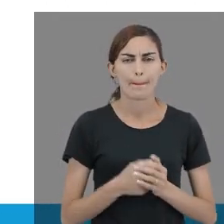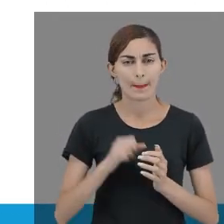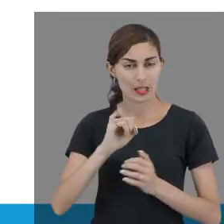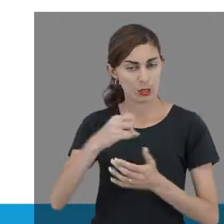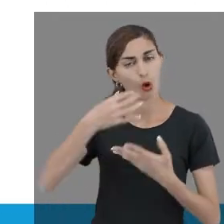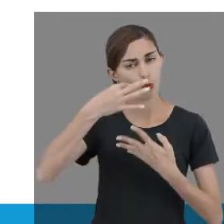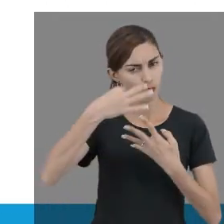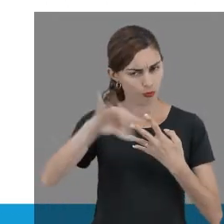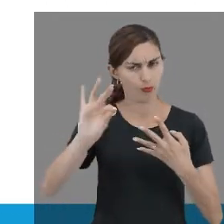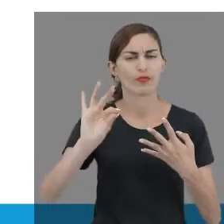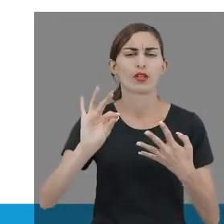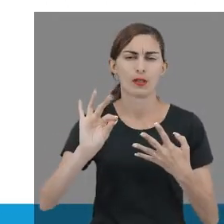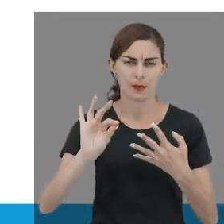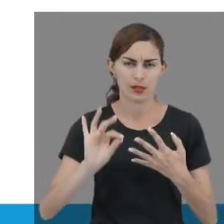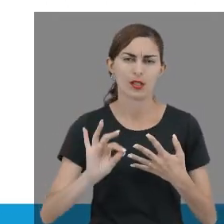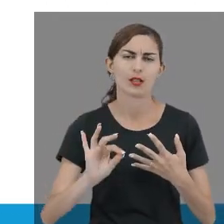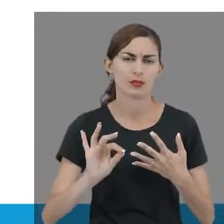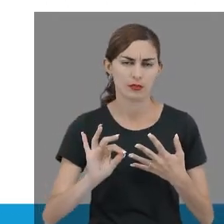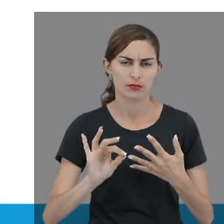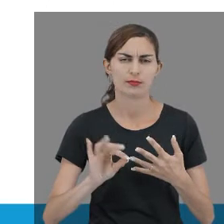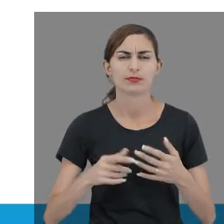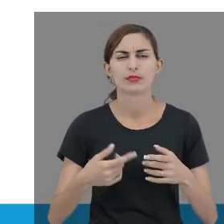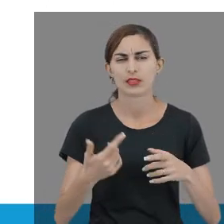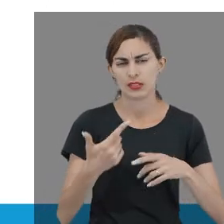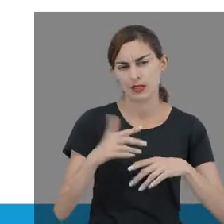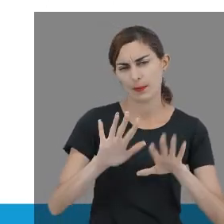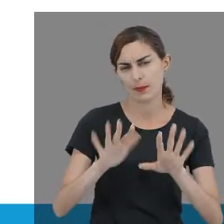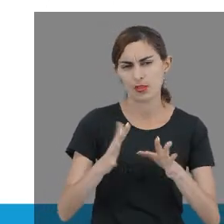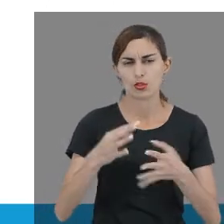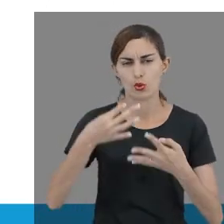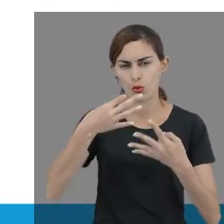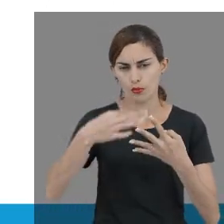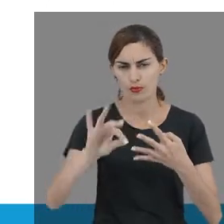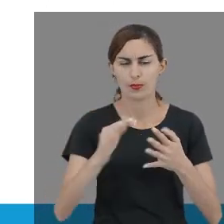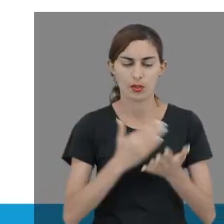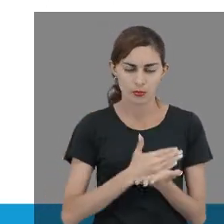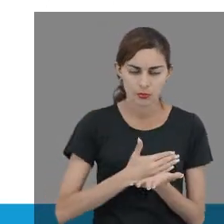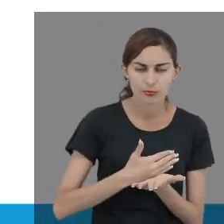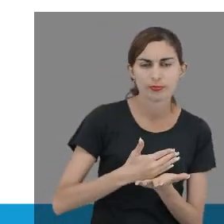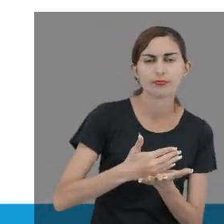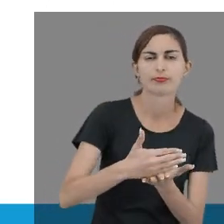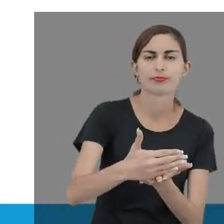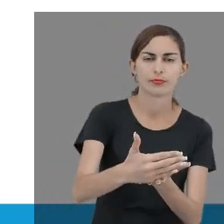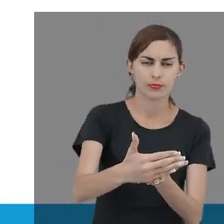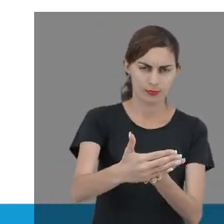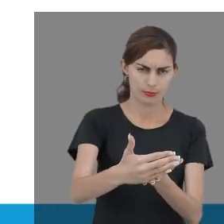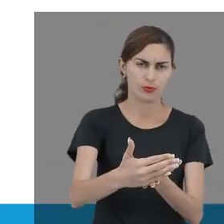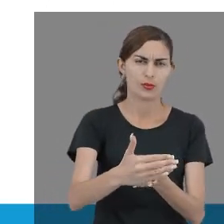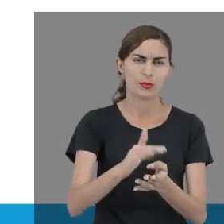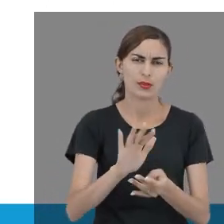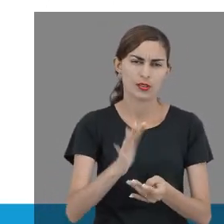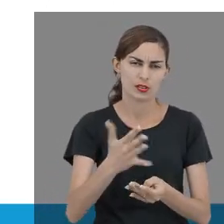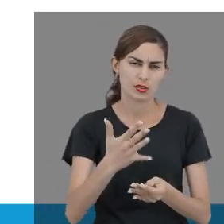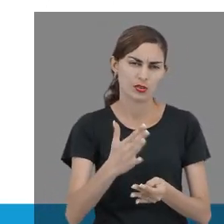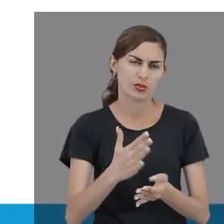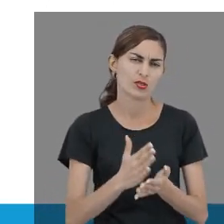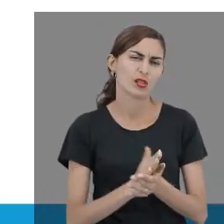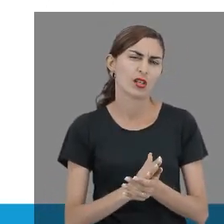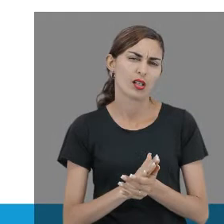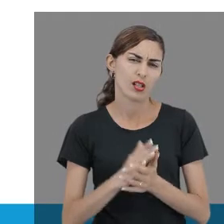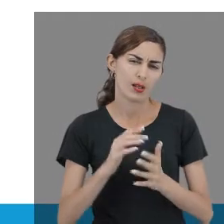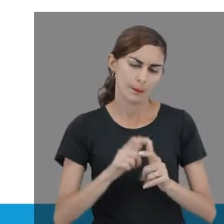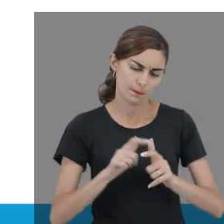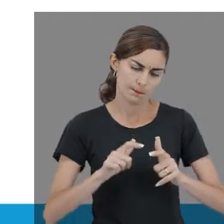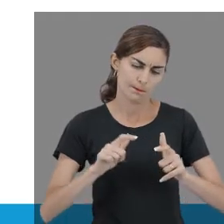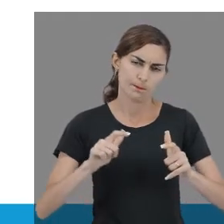se confirmaram, ainda bem, né? Pernambuco teve mais de 2.000 casos, mas se confirmaram no começo perto de 1/4 dos casos, e hoje